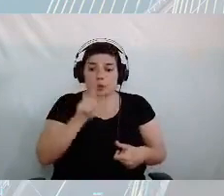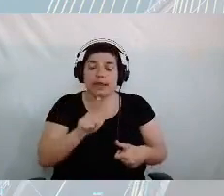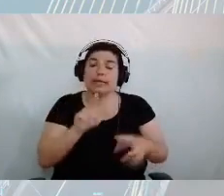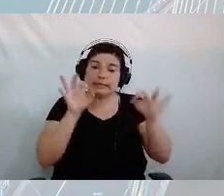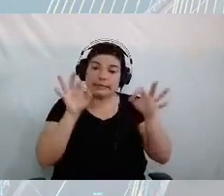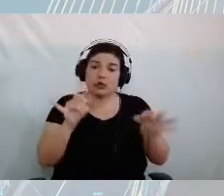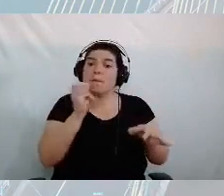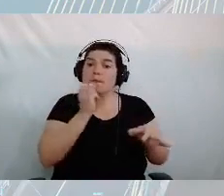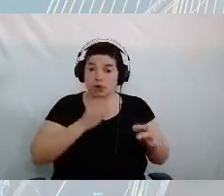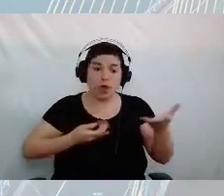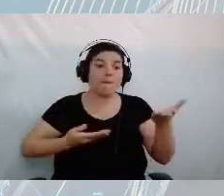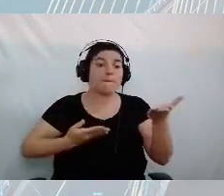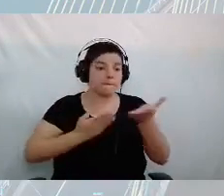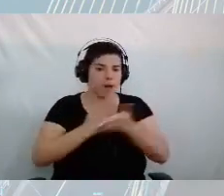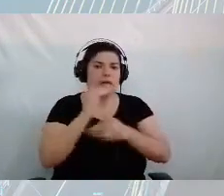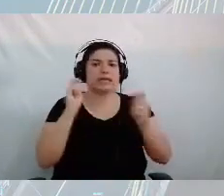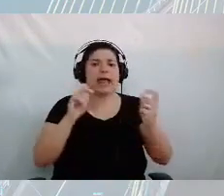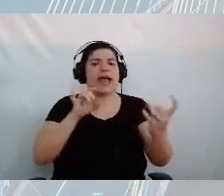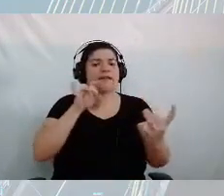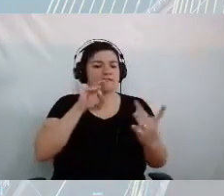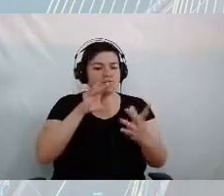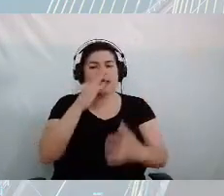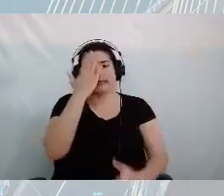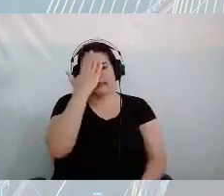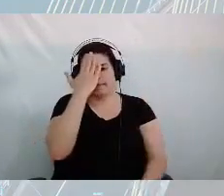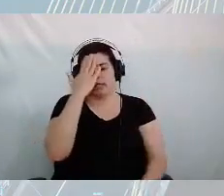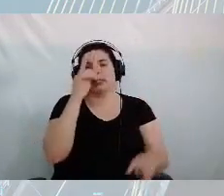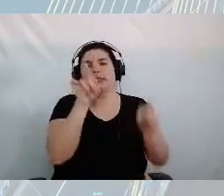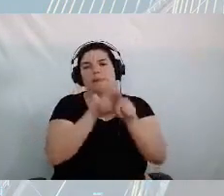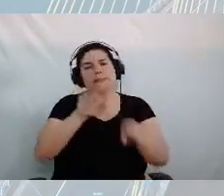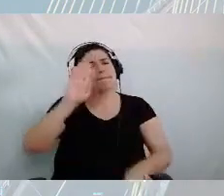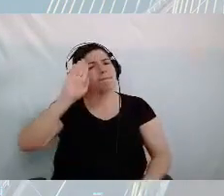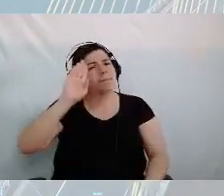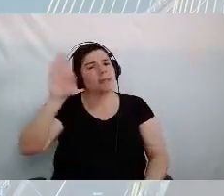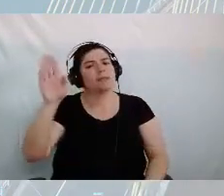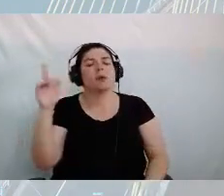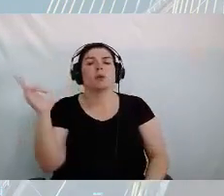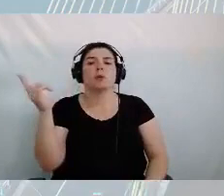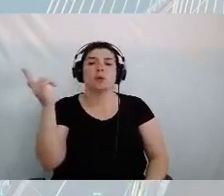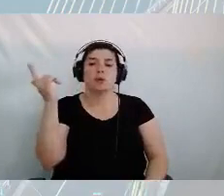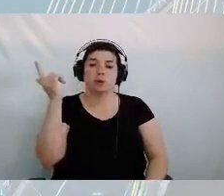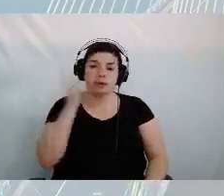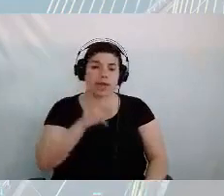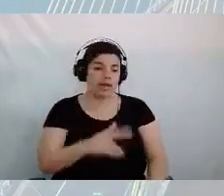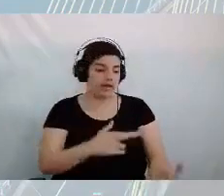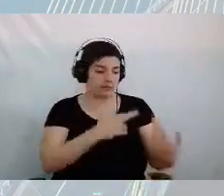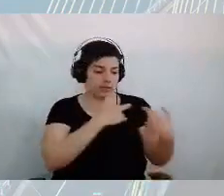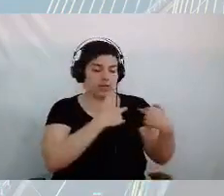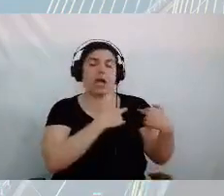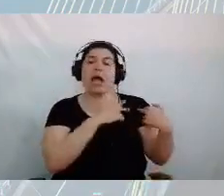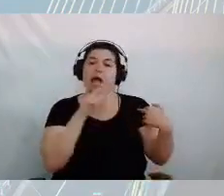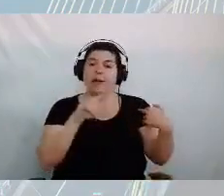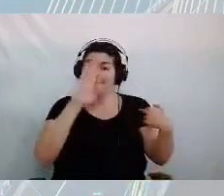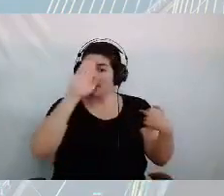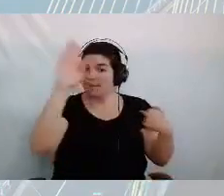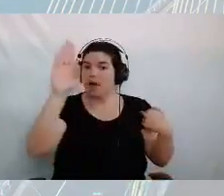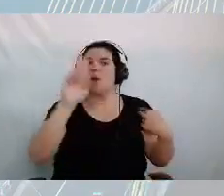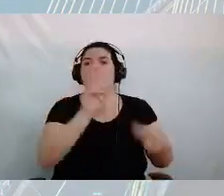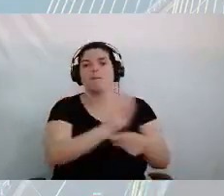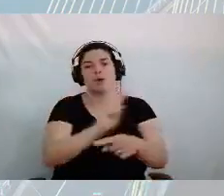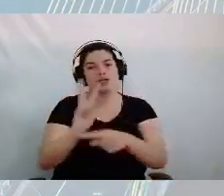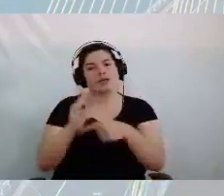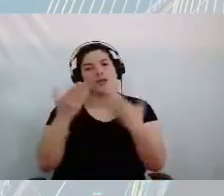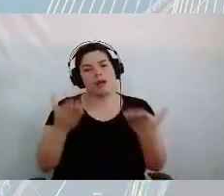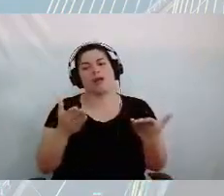conseguimos obter os feedbacks e, principalmente, fazer o nosso papel principal, que é a conservação do peixe-boi.